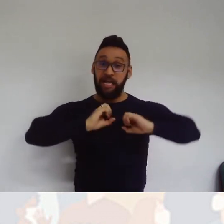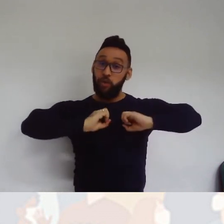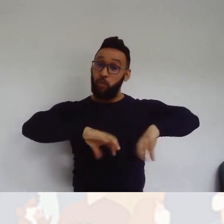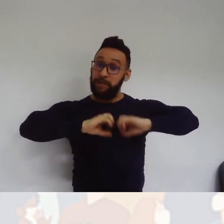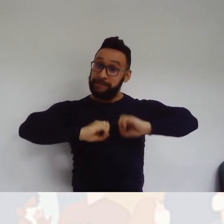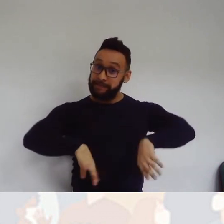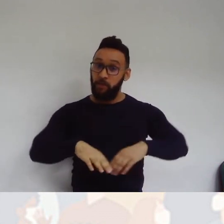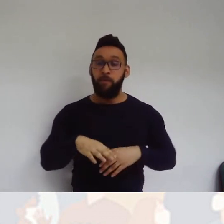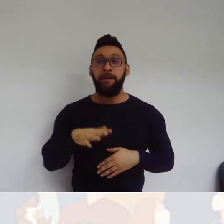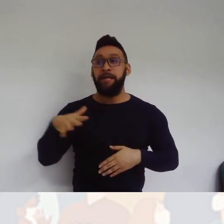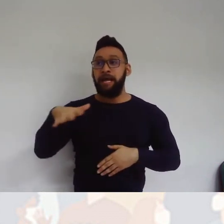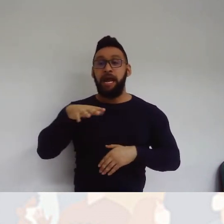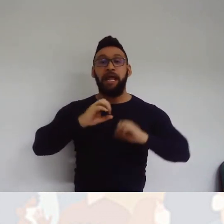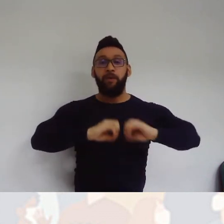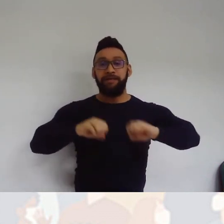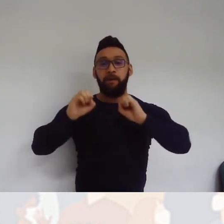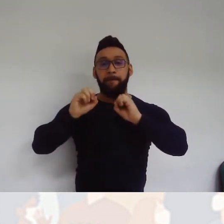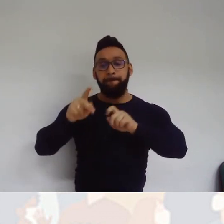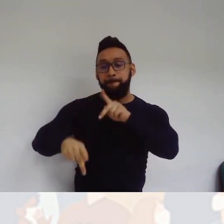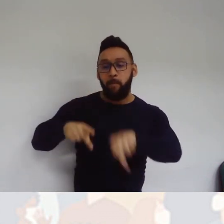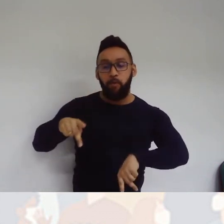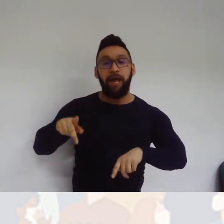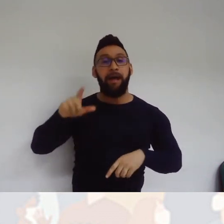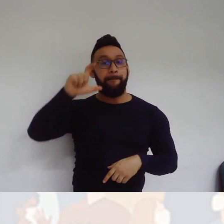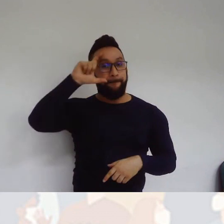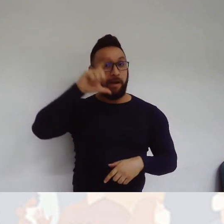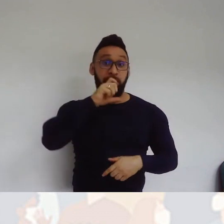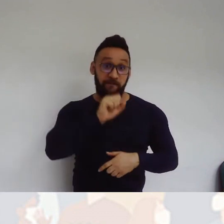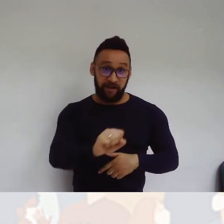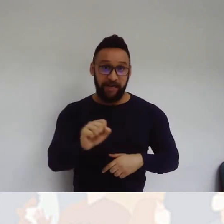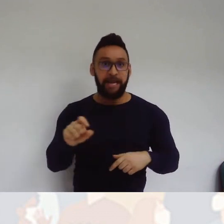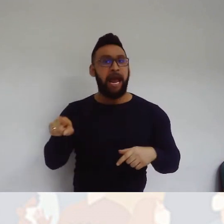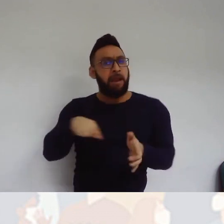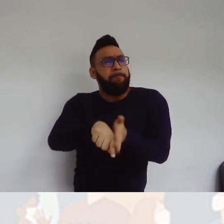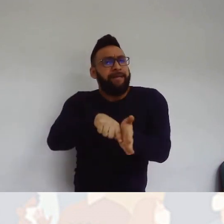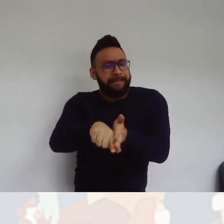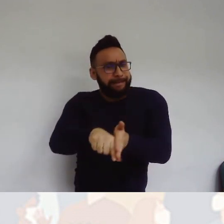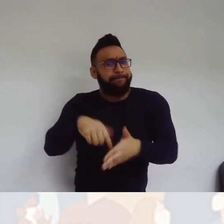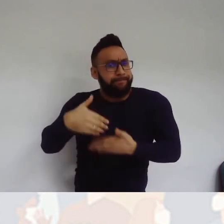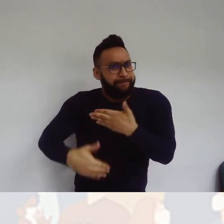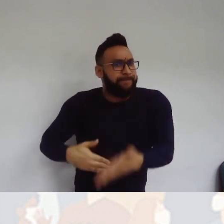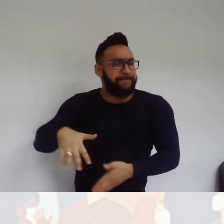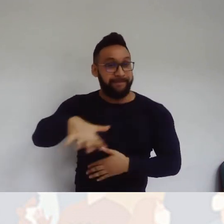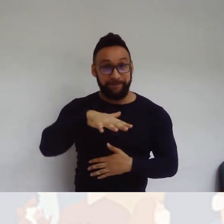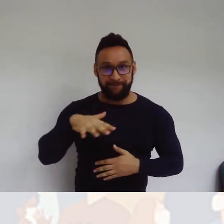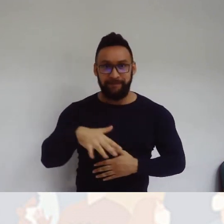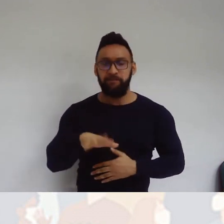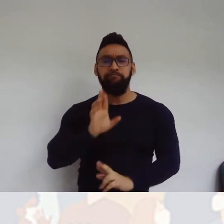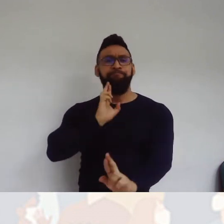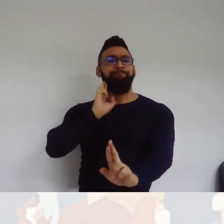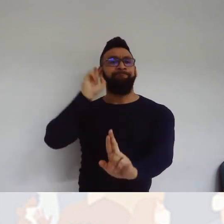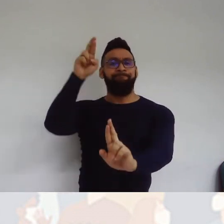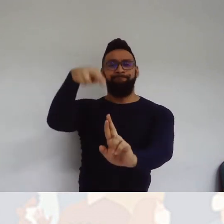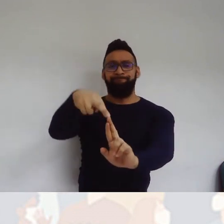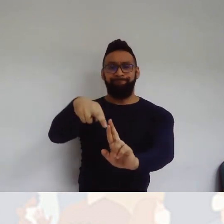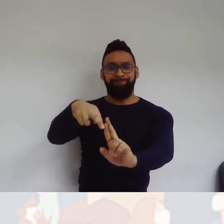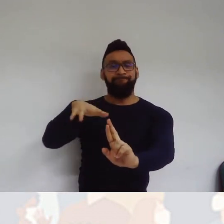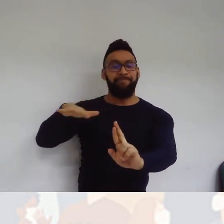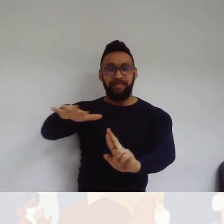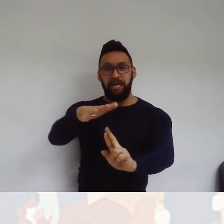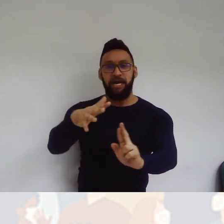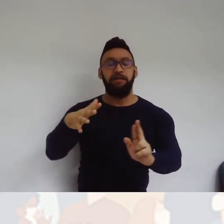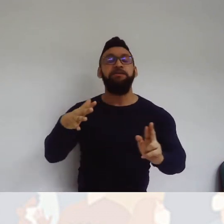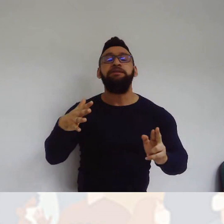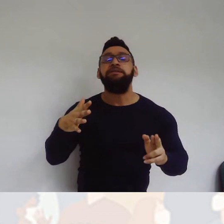trabalha com educação popular, e Paulo Freire também, né? É uma referência na educação do